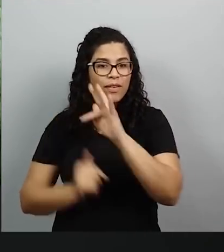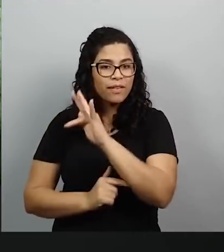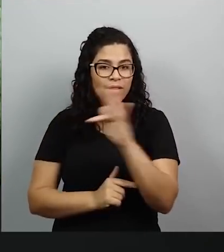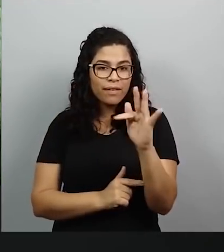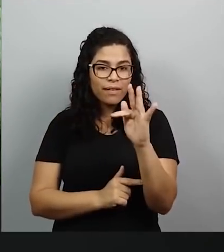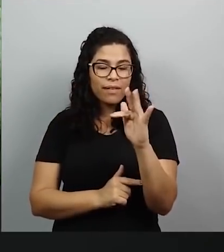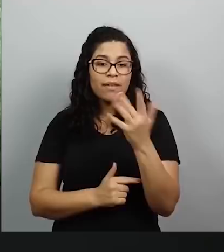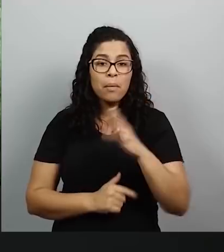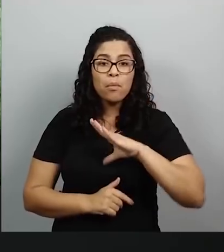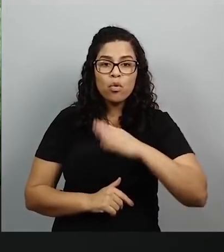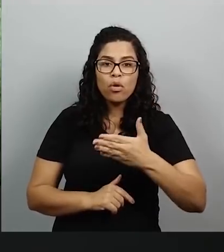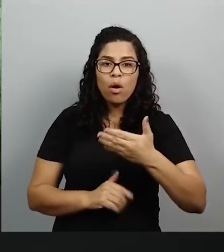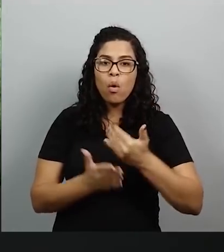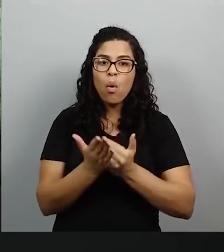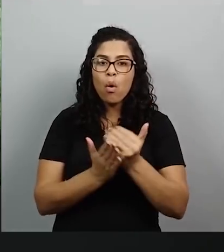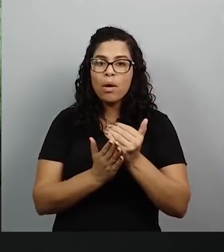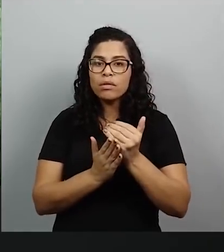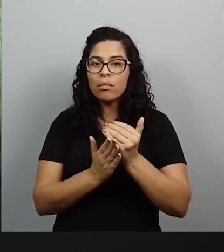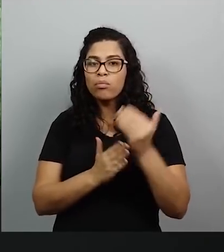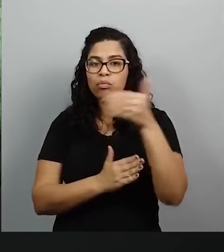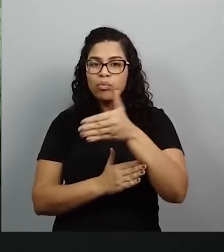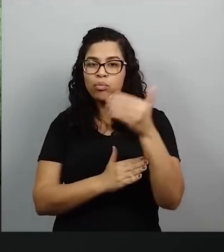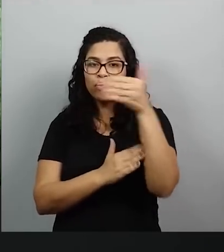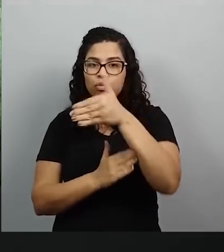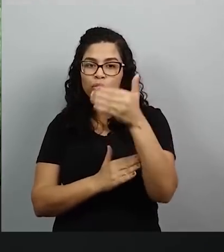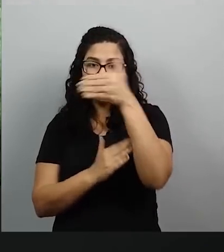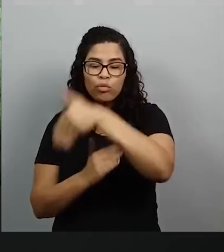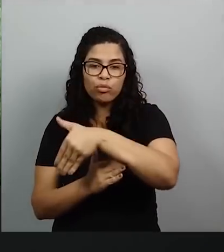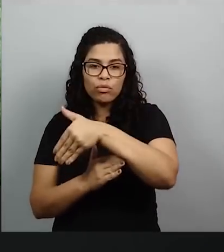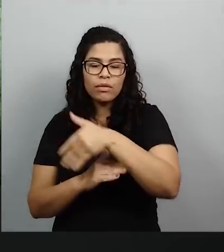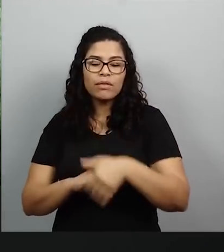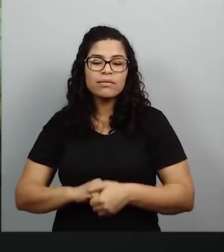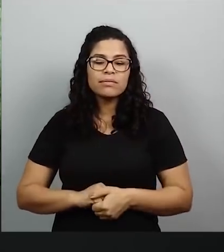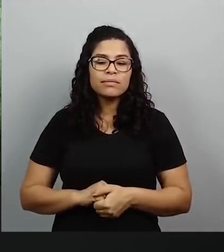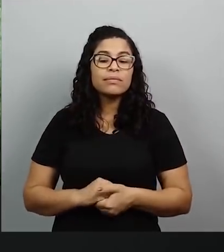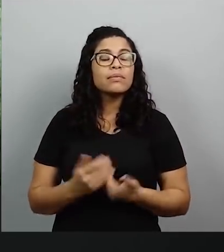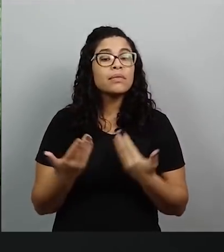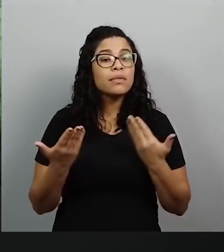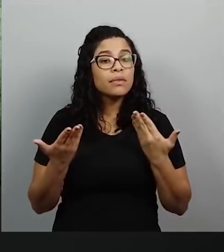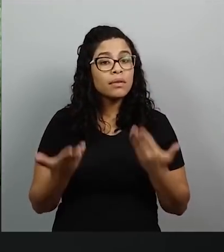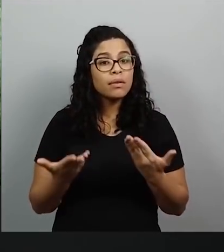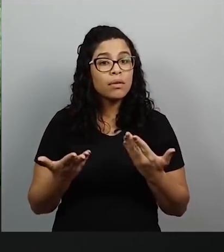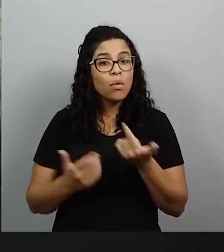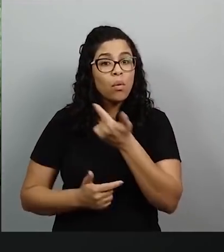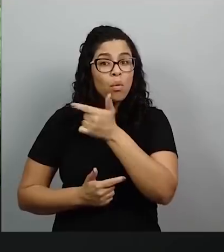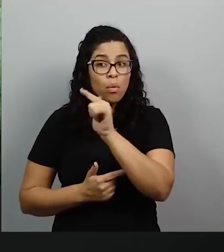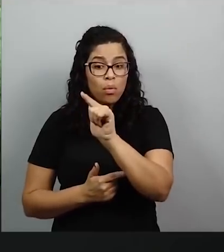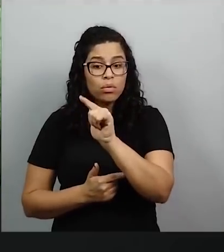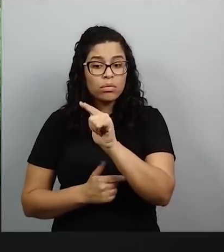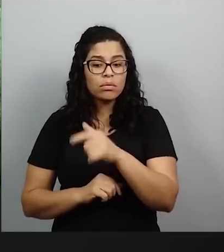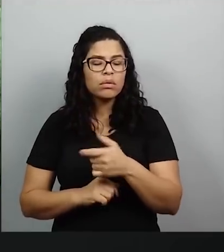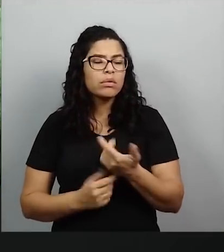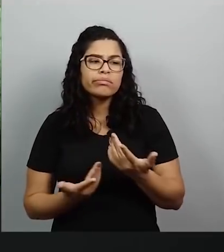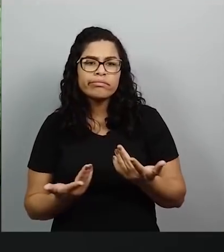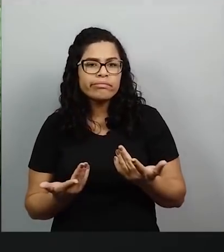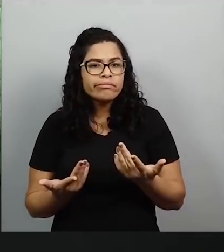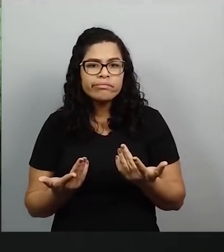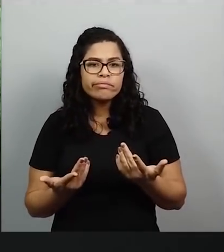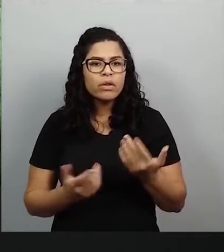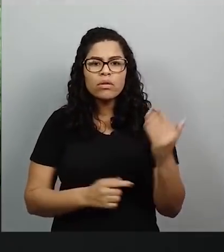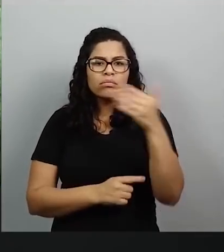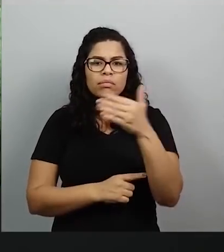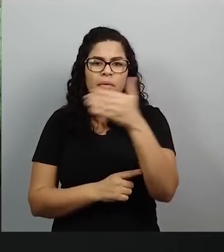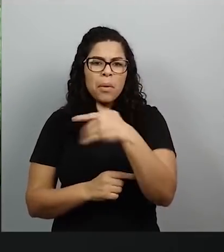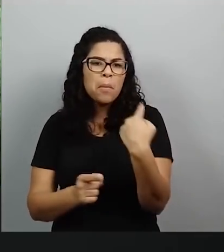espanhola que Portugal está invadindo. Invadindo porque isso aqui, no caso, teria dono. Mas se a gente levar por um outro lado, ele não